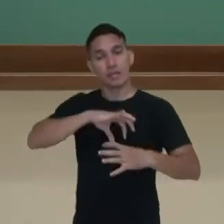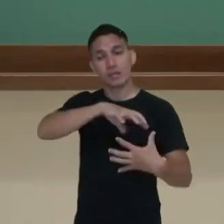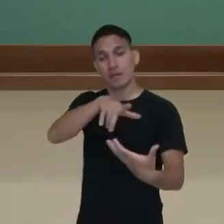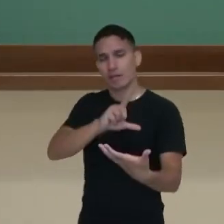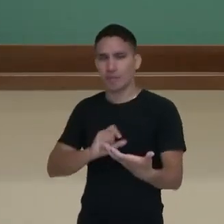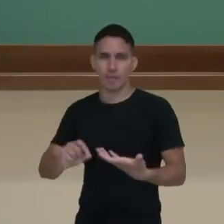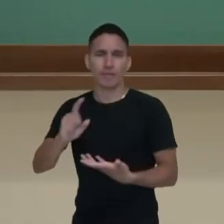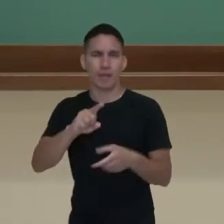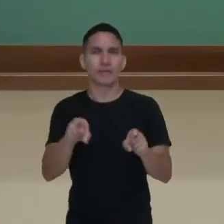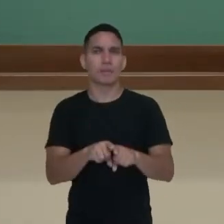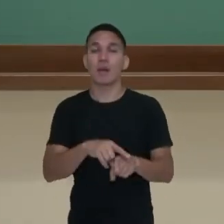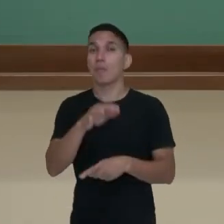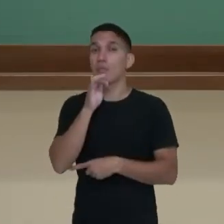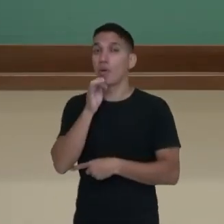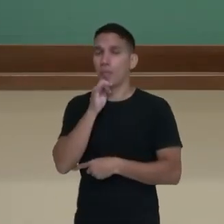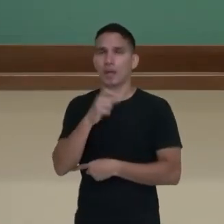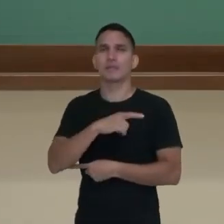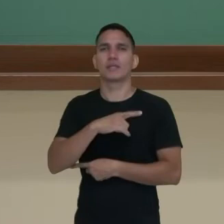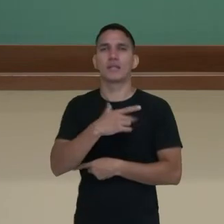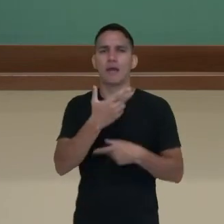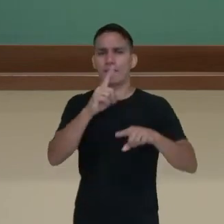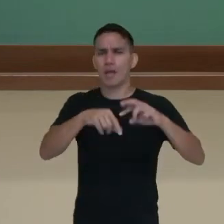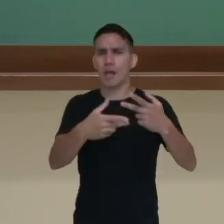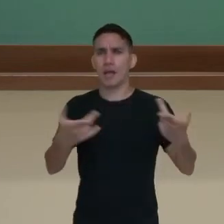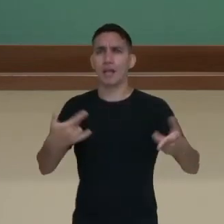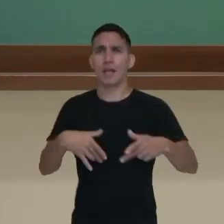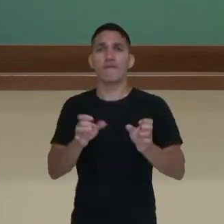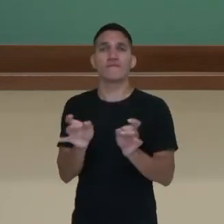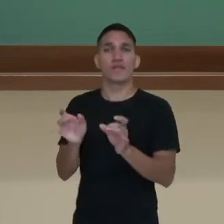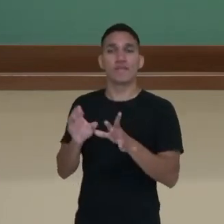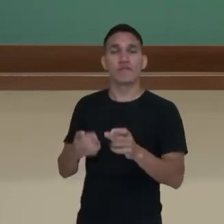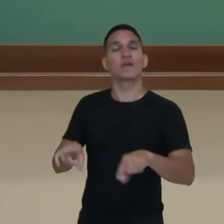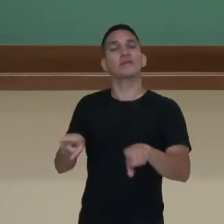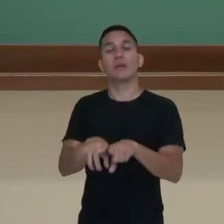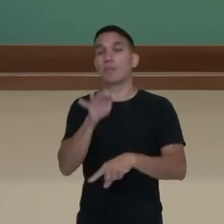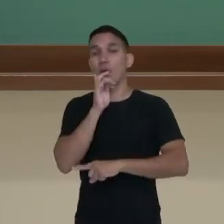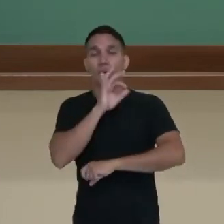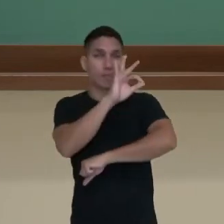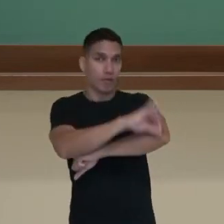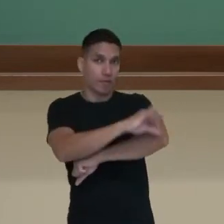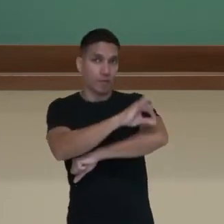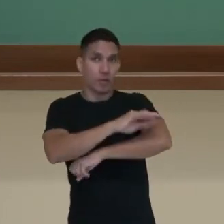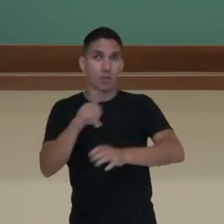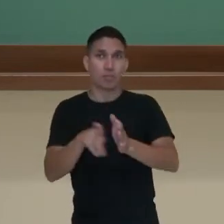grande fluxo de petróleo do Oriente Médio em direção à Europa e Estados Unidos.